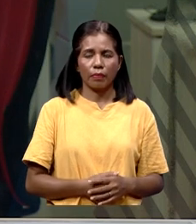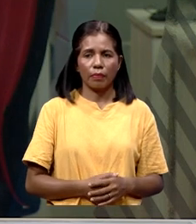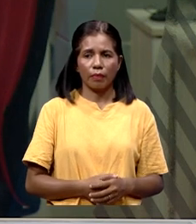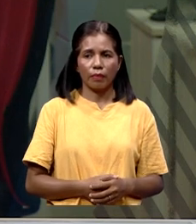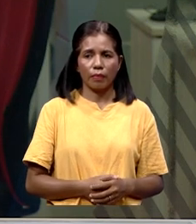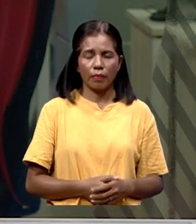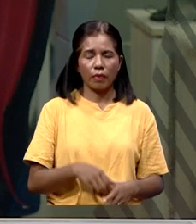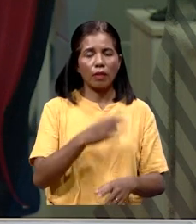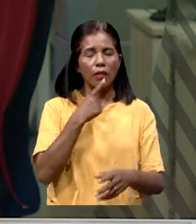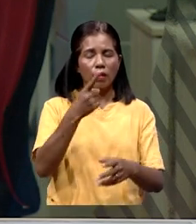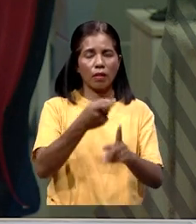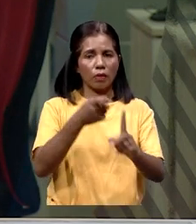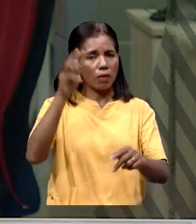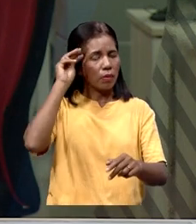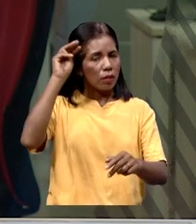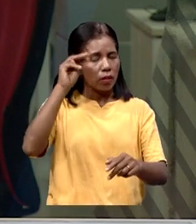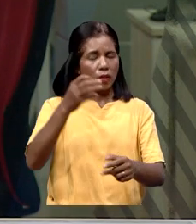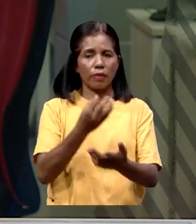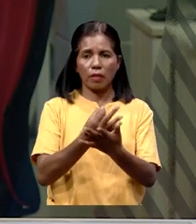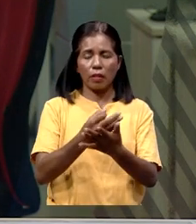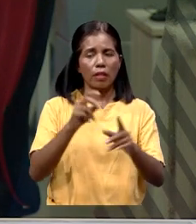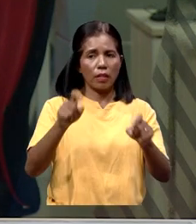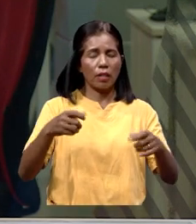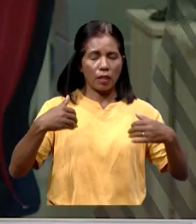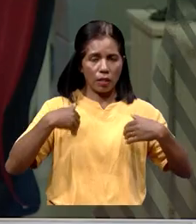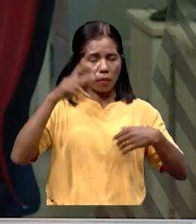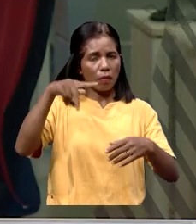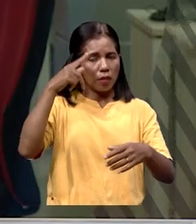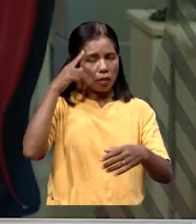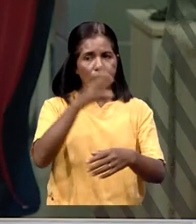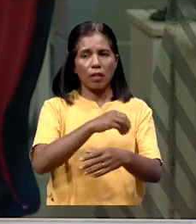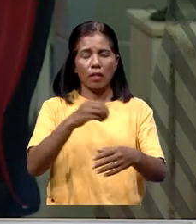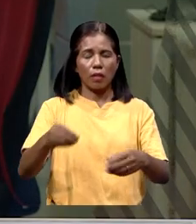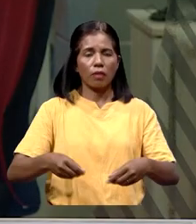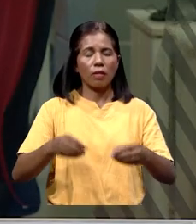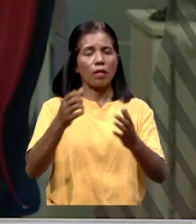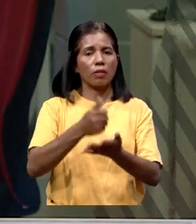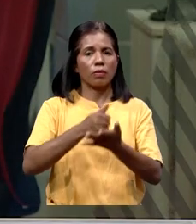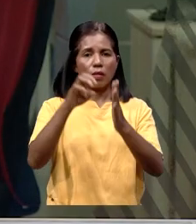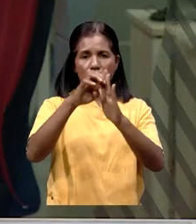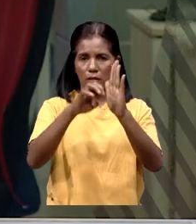Bancada oposição no Ministério de Finanças tem que a política para fundo reserva, onde financia o Estado.